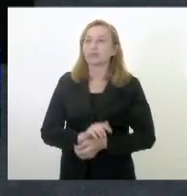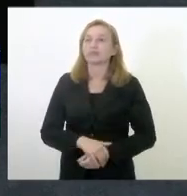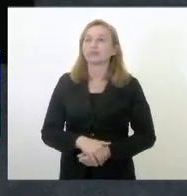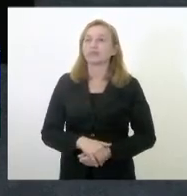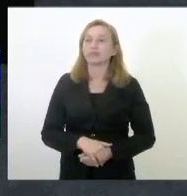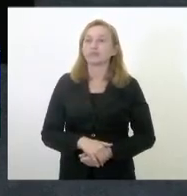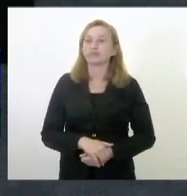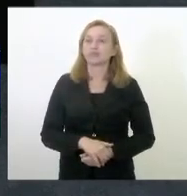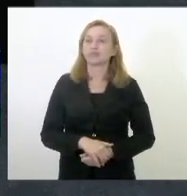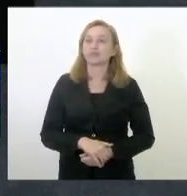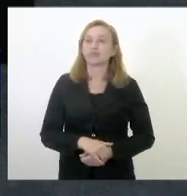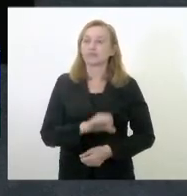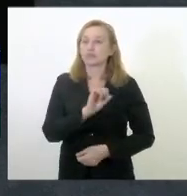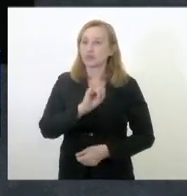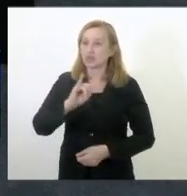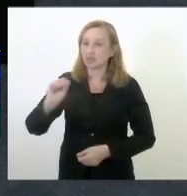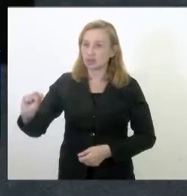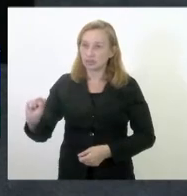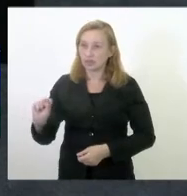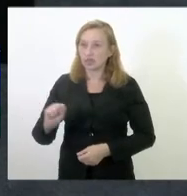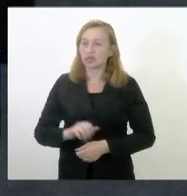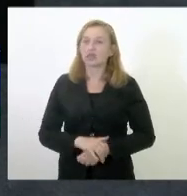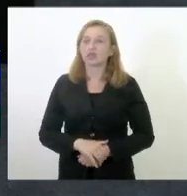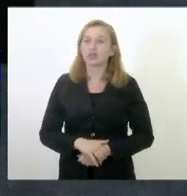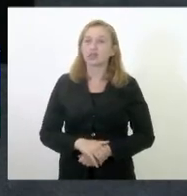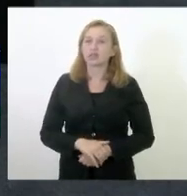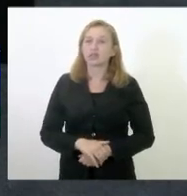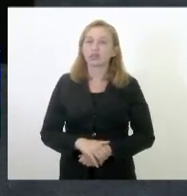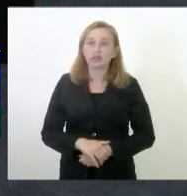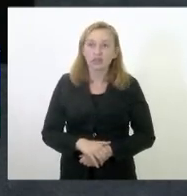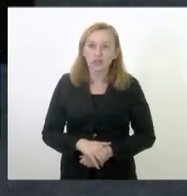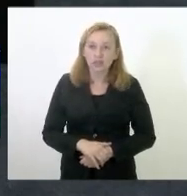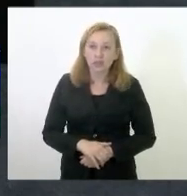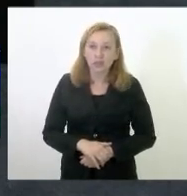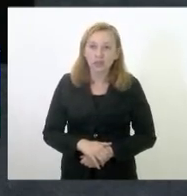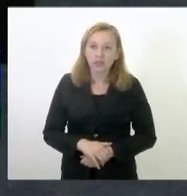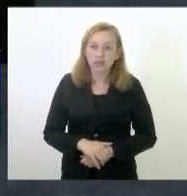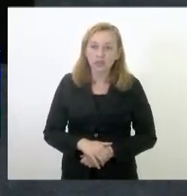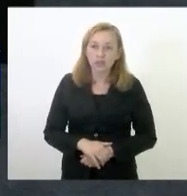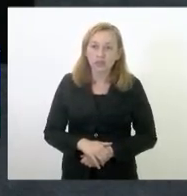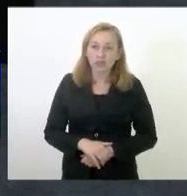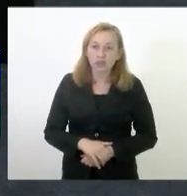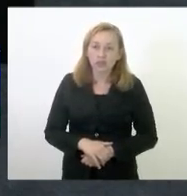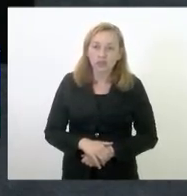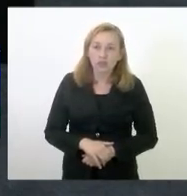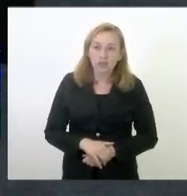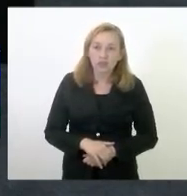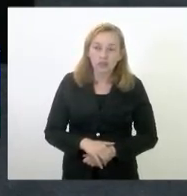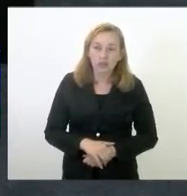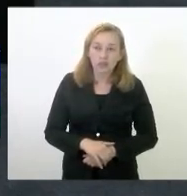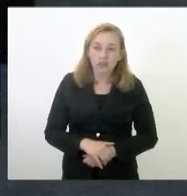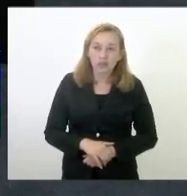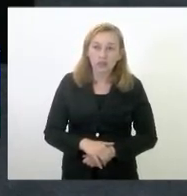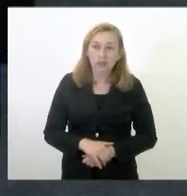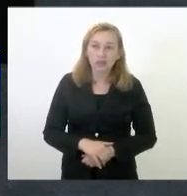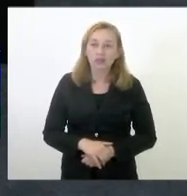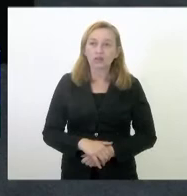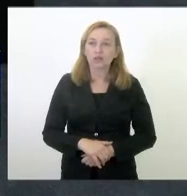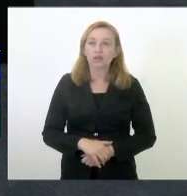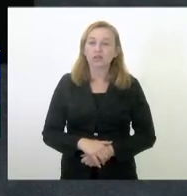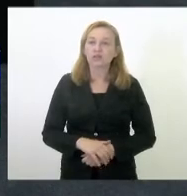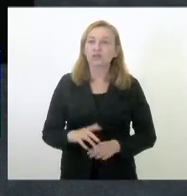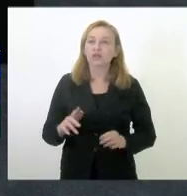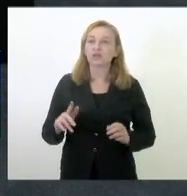incentivos fiscais de ICMS, já concedido a outros estados, situados na mesma região